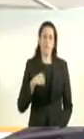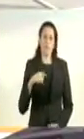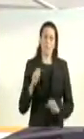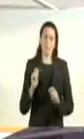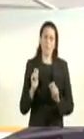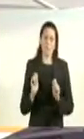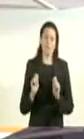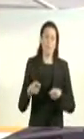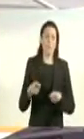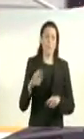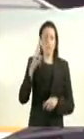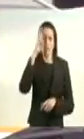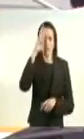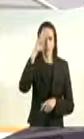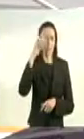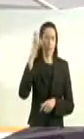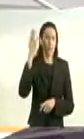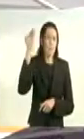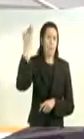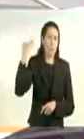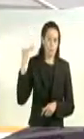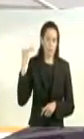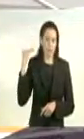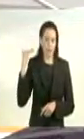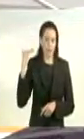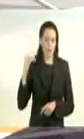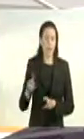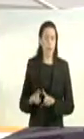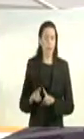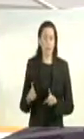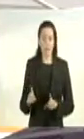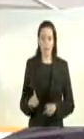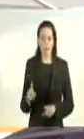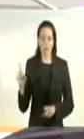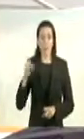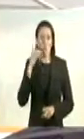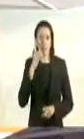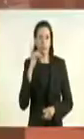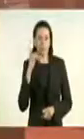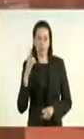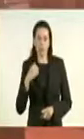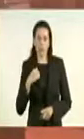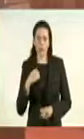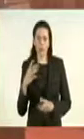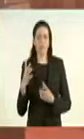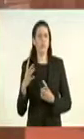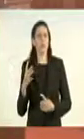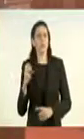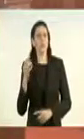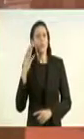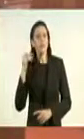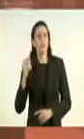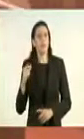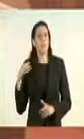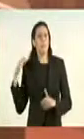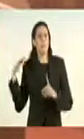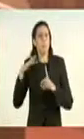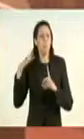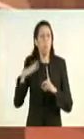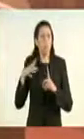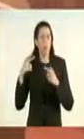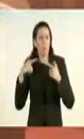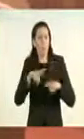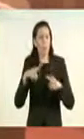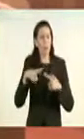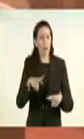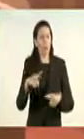eu acredito, Adriano, só finalizar... Até para que deixe claro, eu queria saber se essas ameaças partiram de mim, de quem partiu, porque eu não me lembro nunca de ter feito